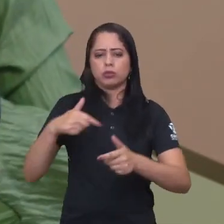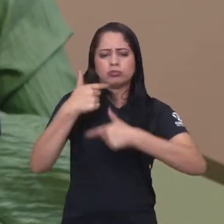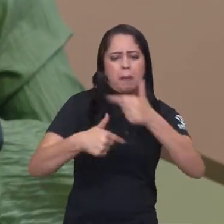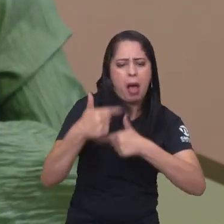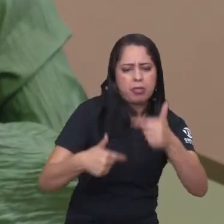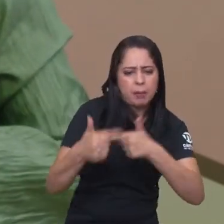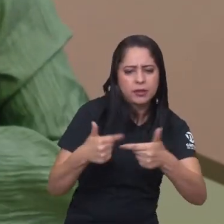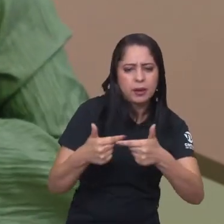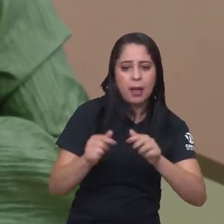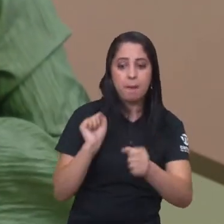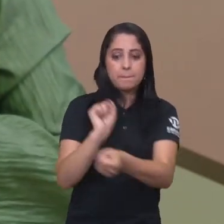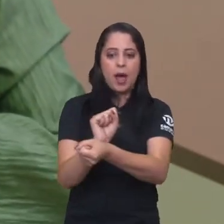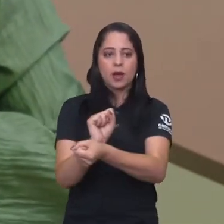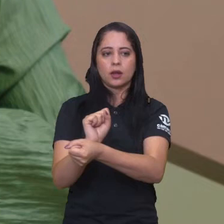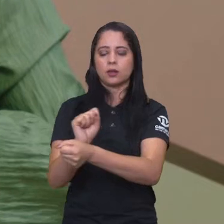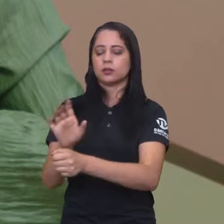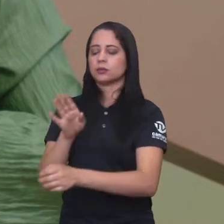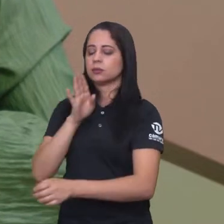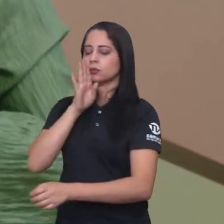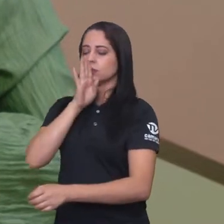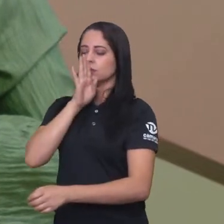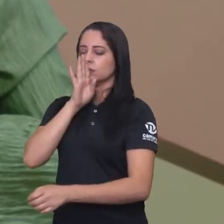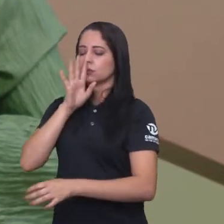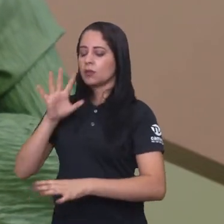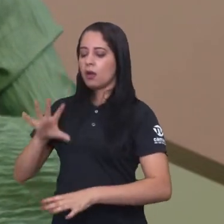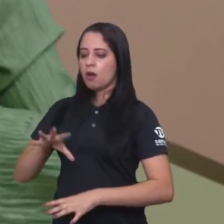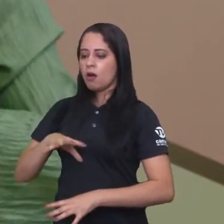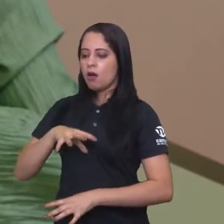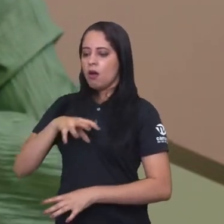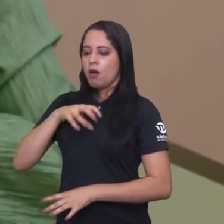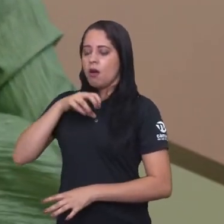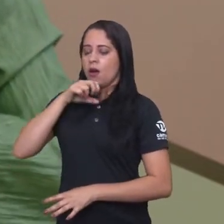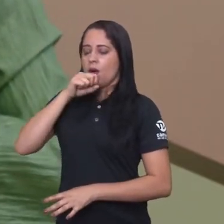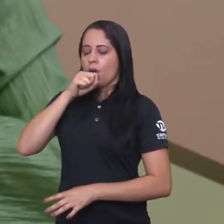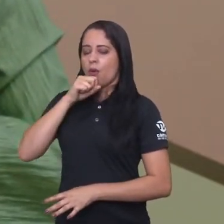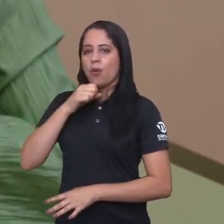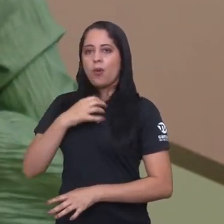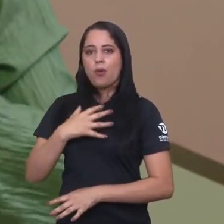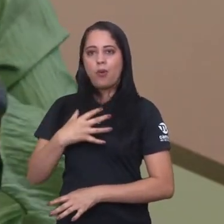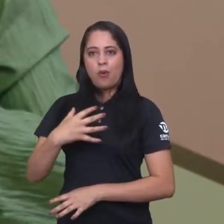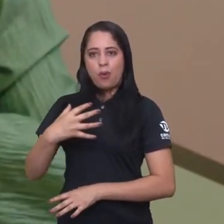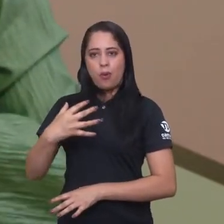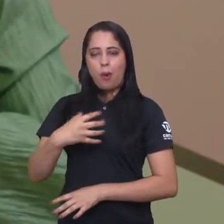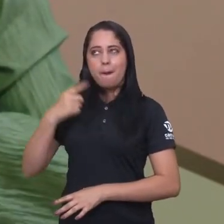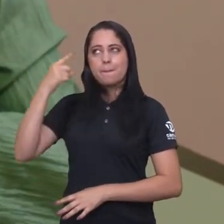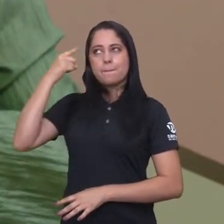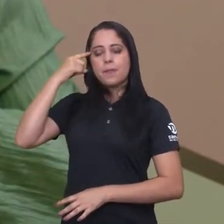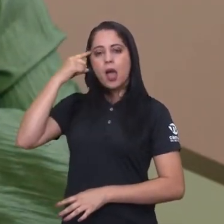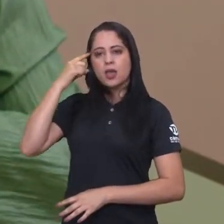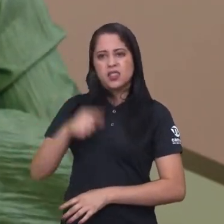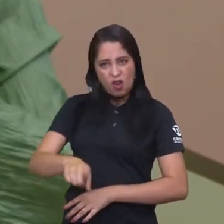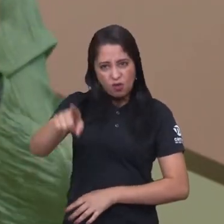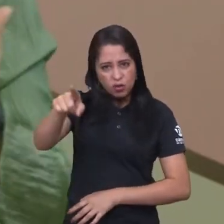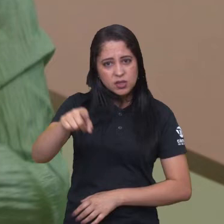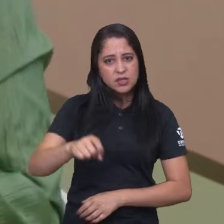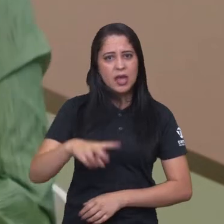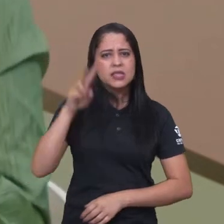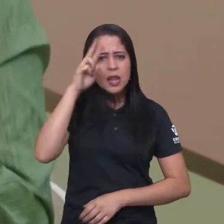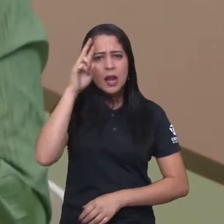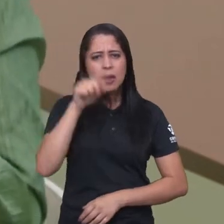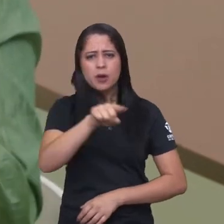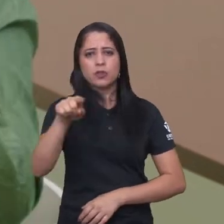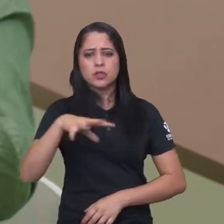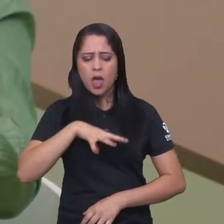prestar atenção da nossa respiração, essa é uma pequena dica que a gente pode colocar no nosso dia a dia. Quantas vezes vocês que estão aí, vocês lembram que